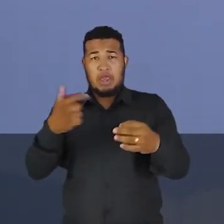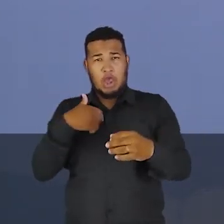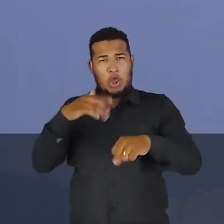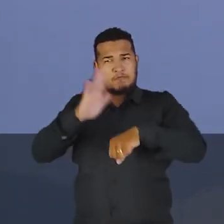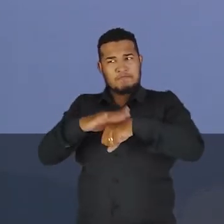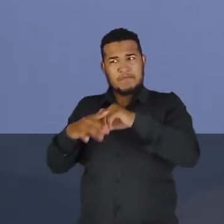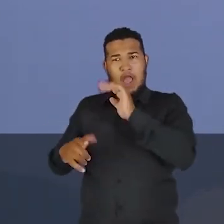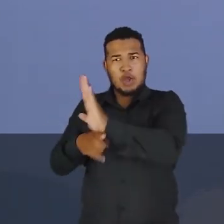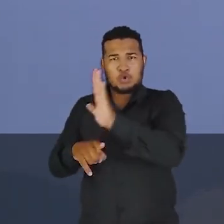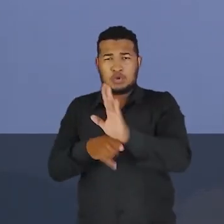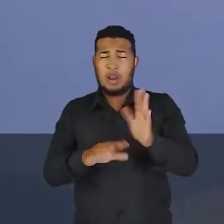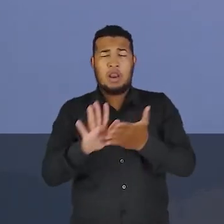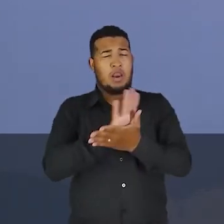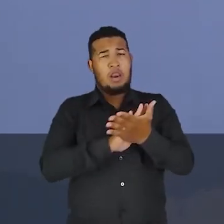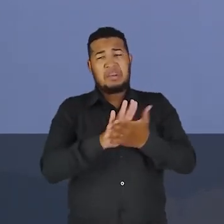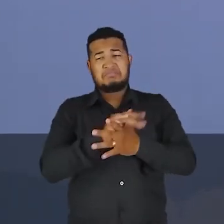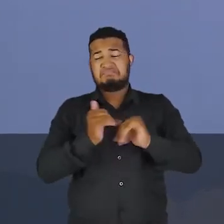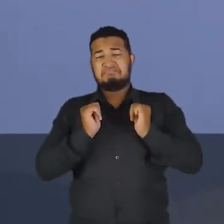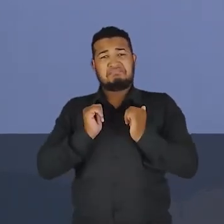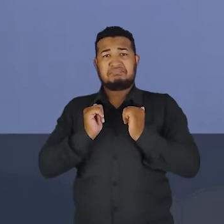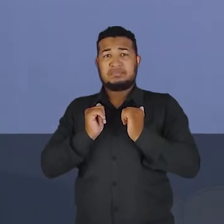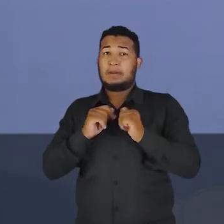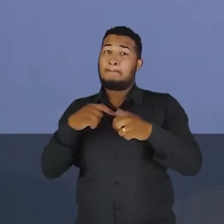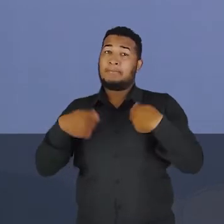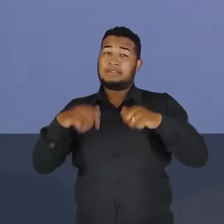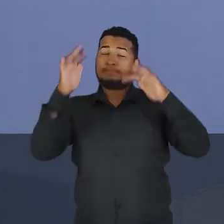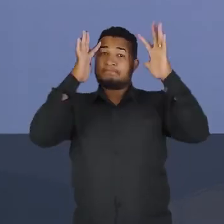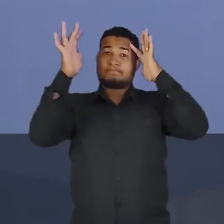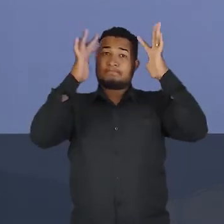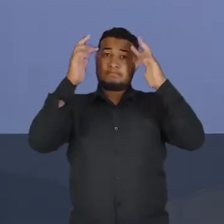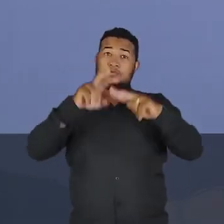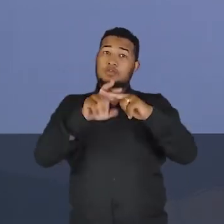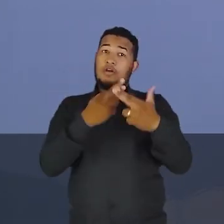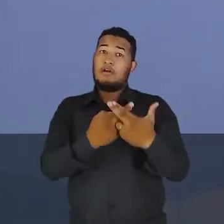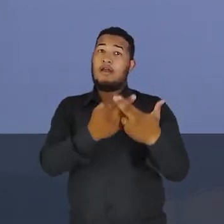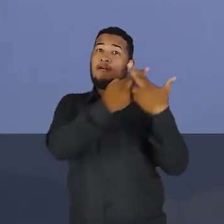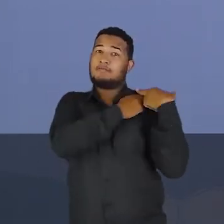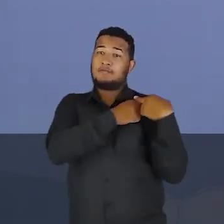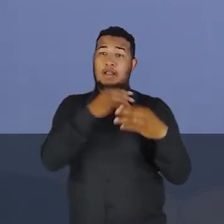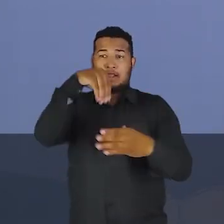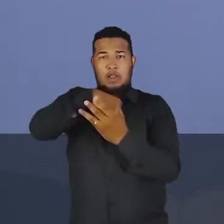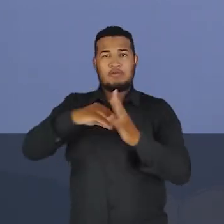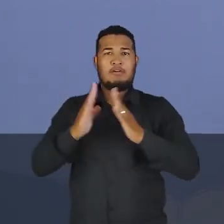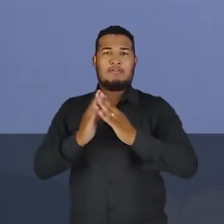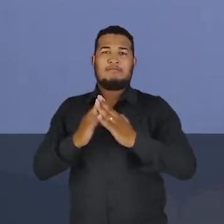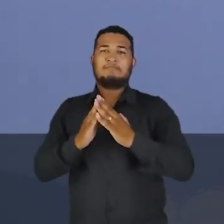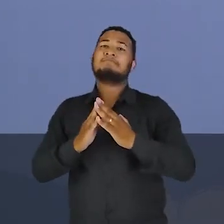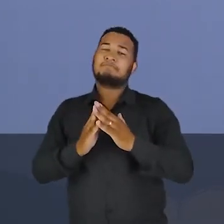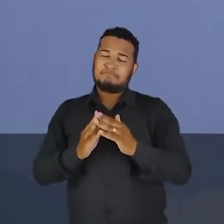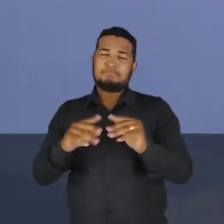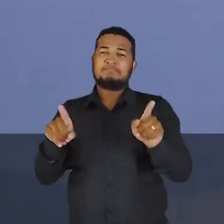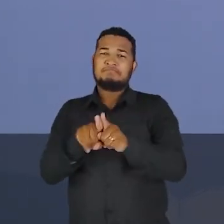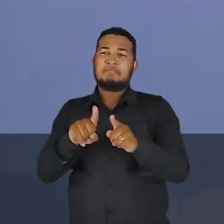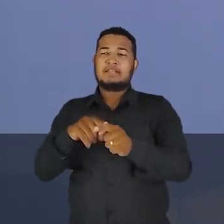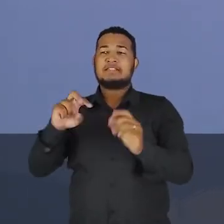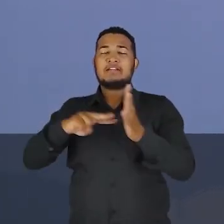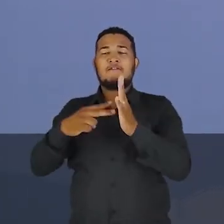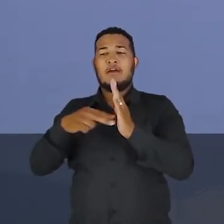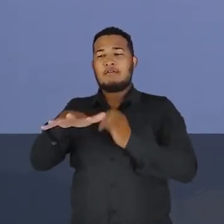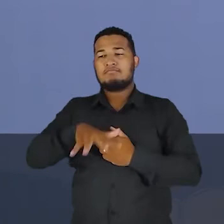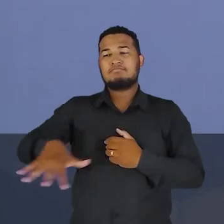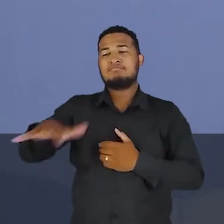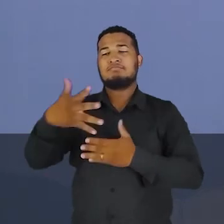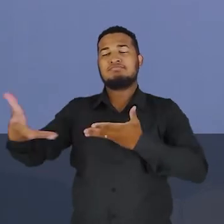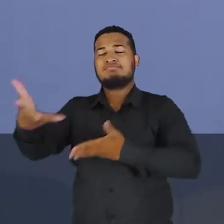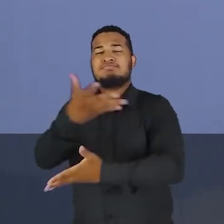doa. É necessário pensar sobre esses papéis. Afinal de contas, assumir a minha responsabilidade dentro da minha casa implica num ambiente mais harmonioso